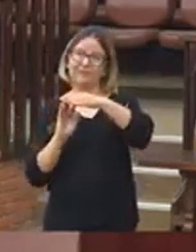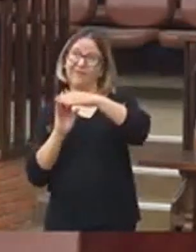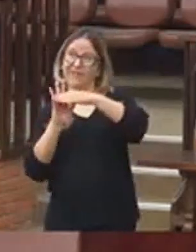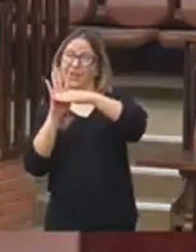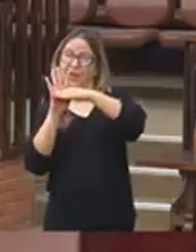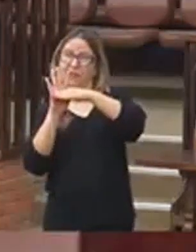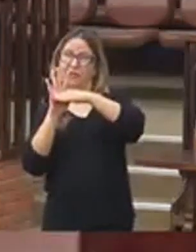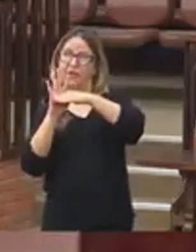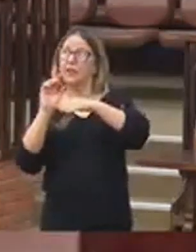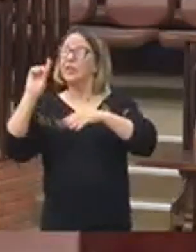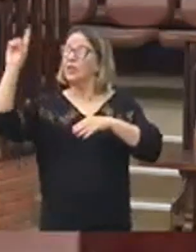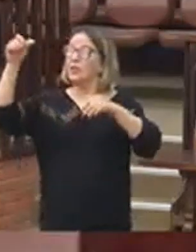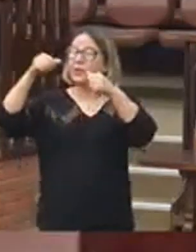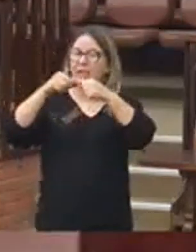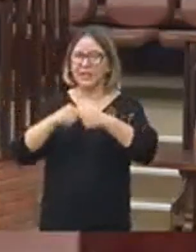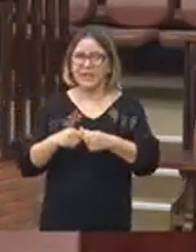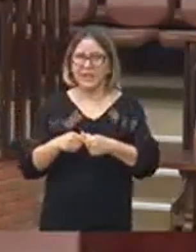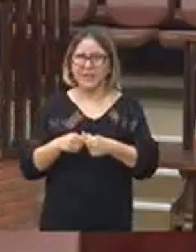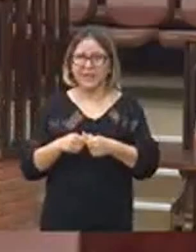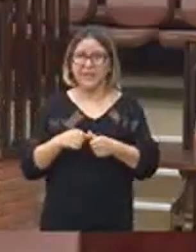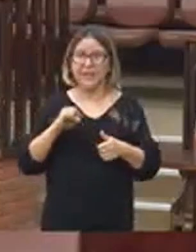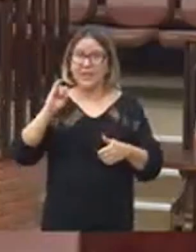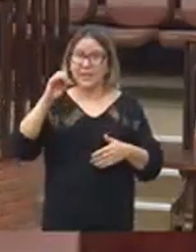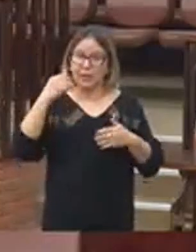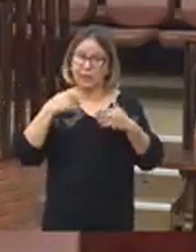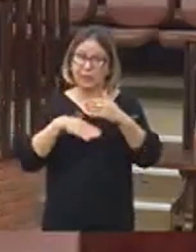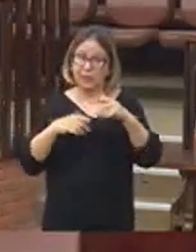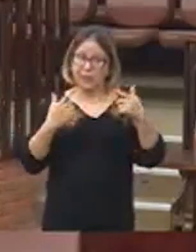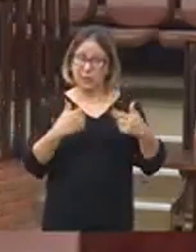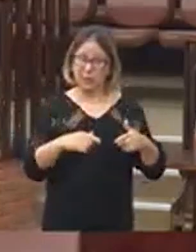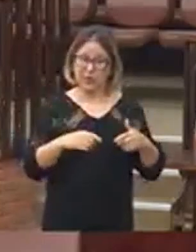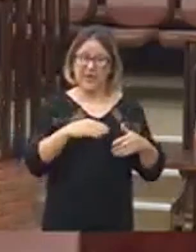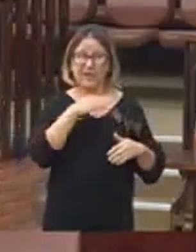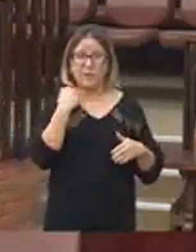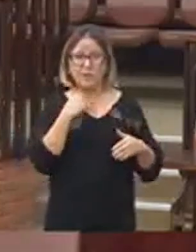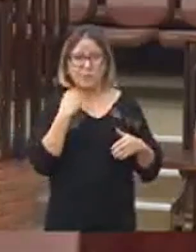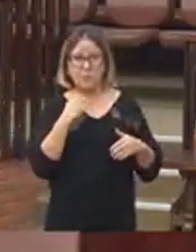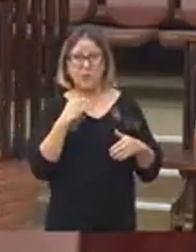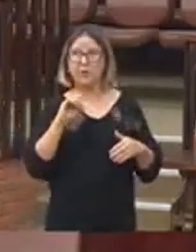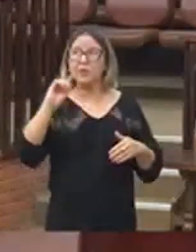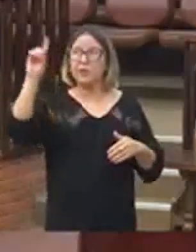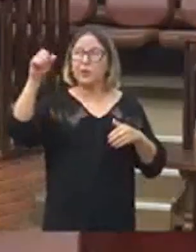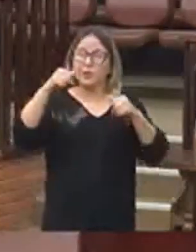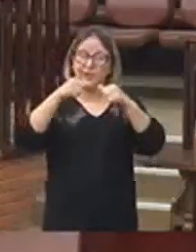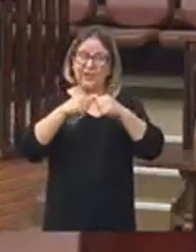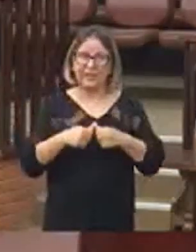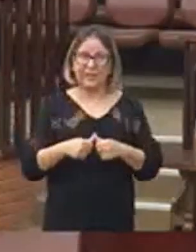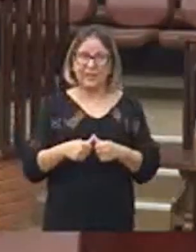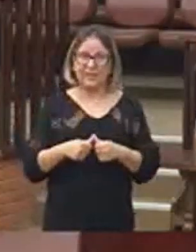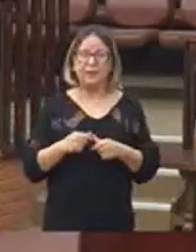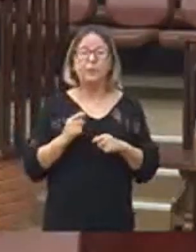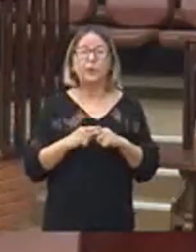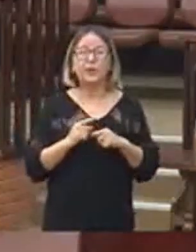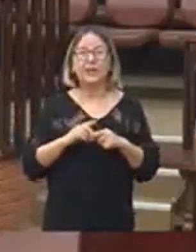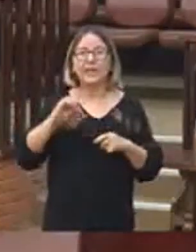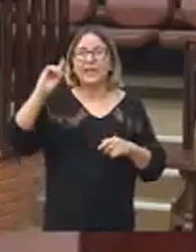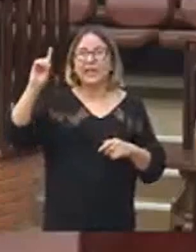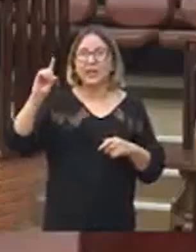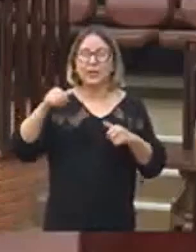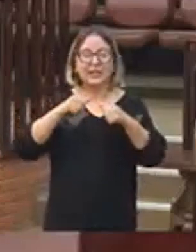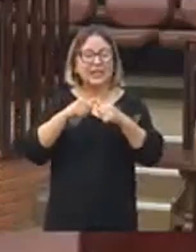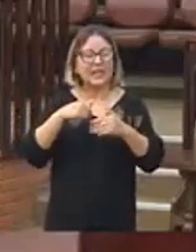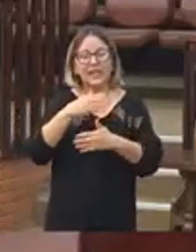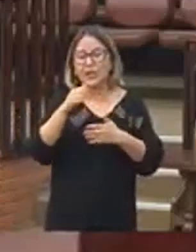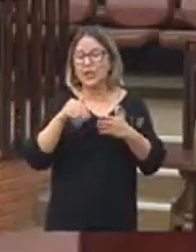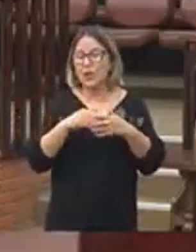Sheol, no lugar dos mortos, ali tu estás. Há um Deus que é onipresente. Essa ideia de Deus localizado, essa ideia de